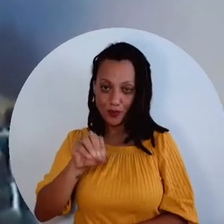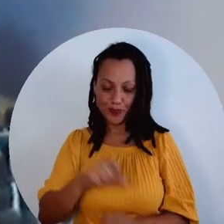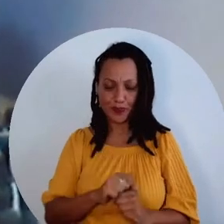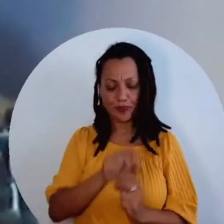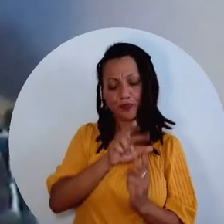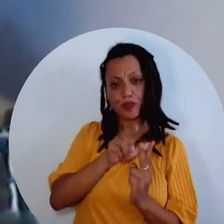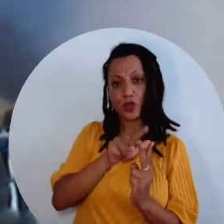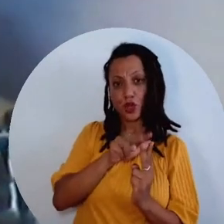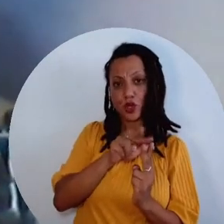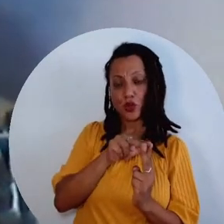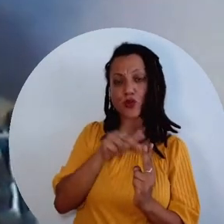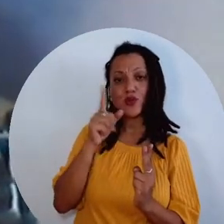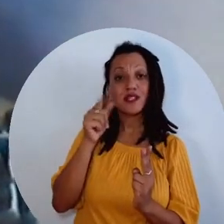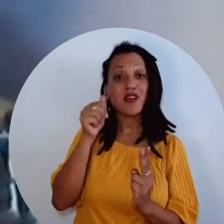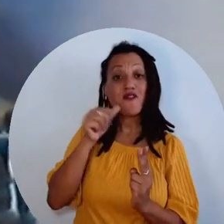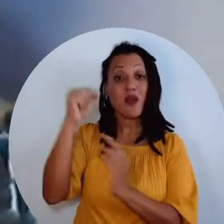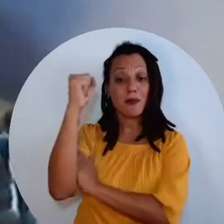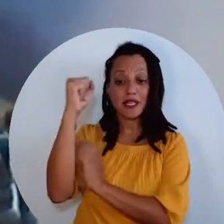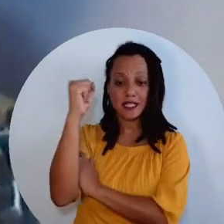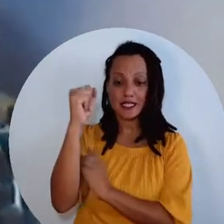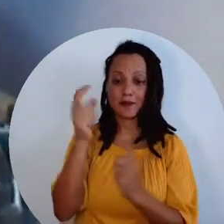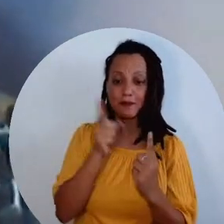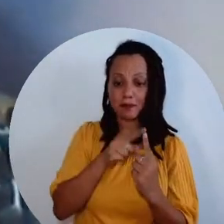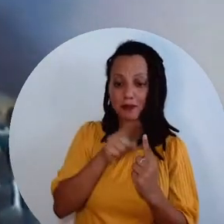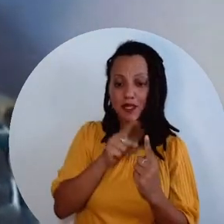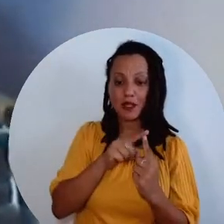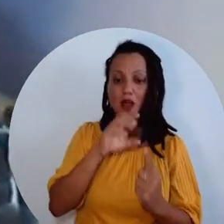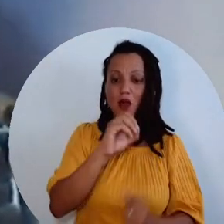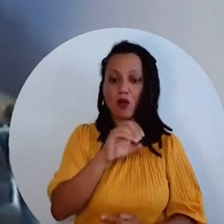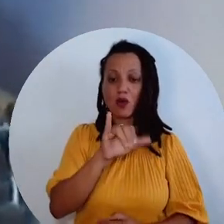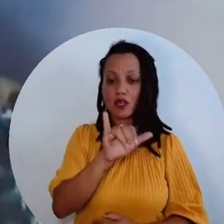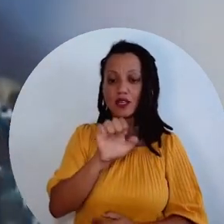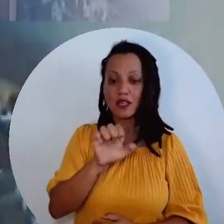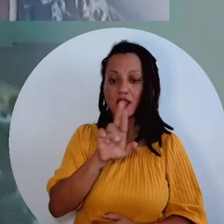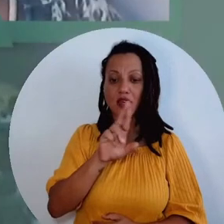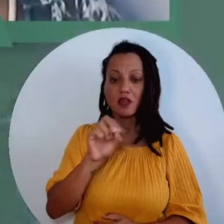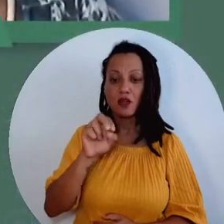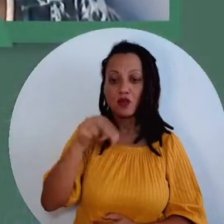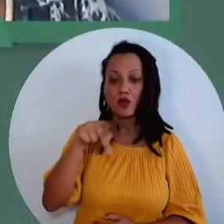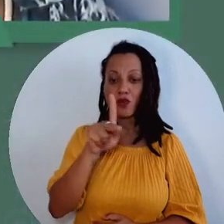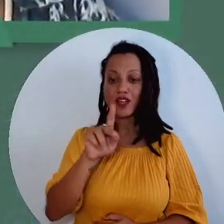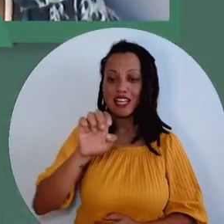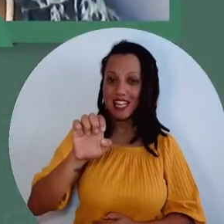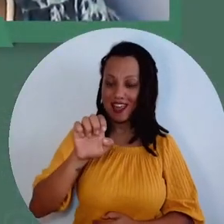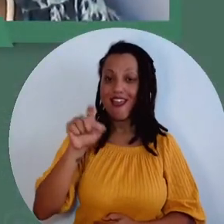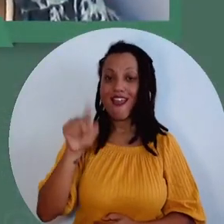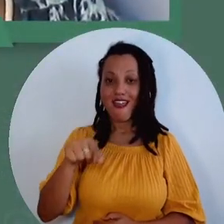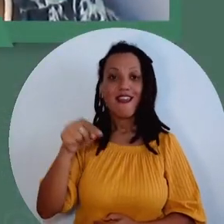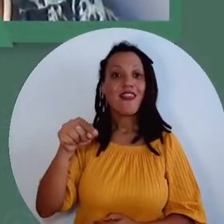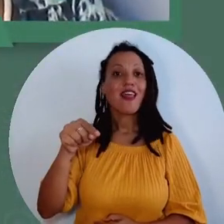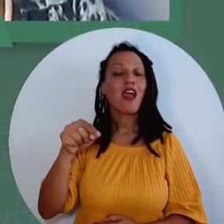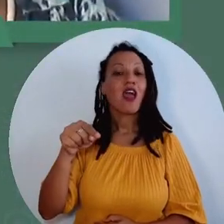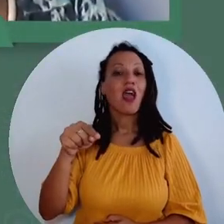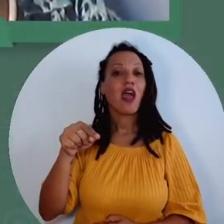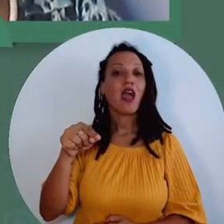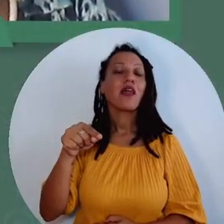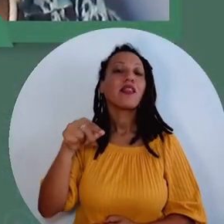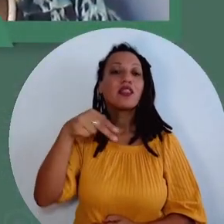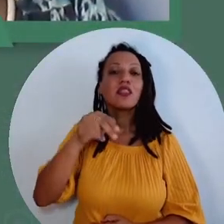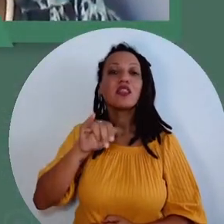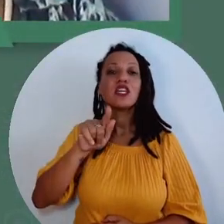a feminista Oyeronke Oyeumi, que é uma nigeriana, e ela traz um conceito muito importante